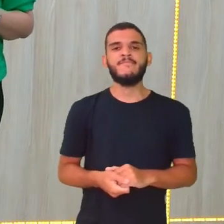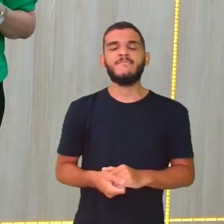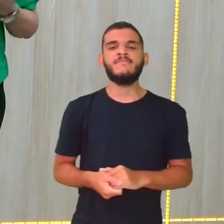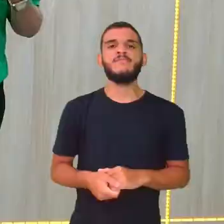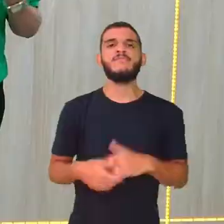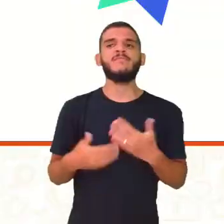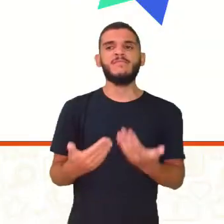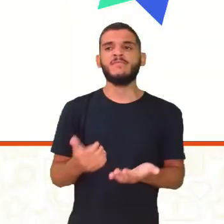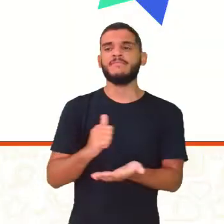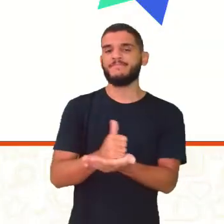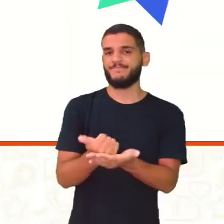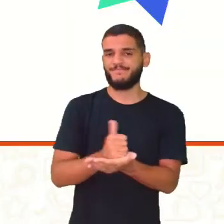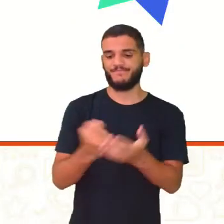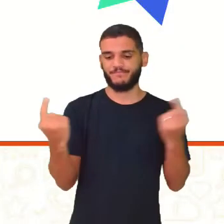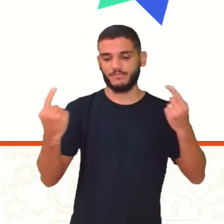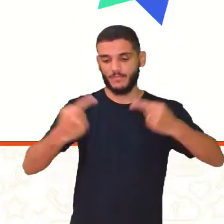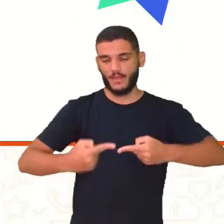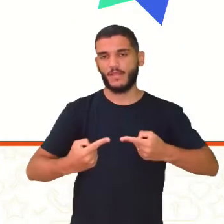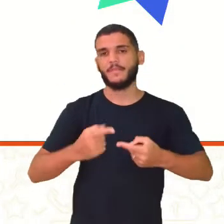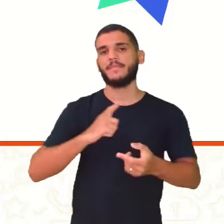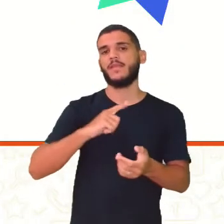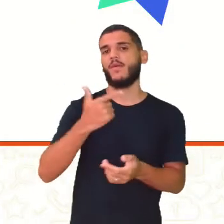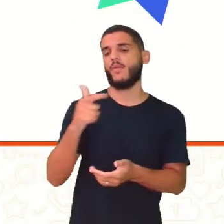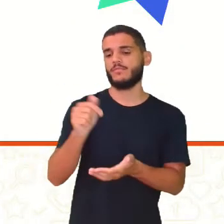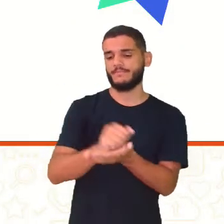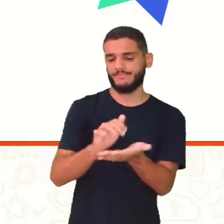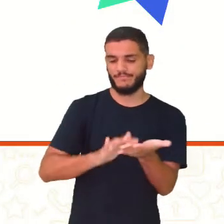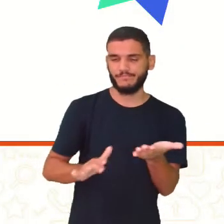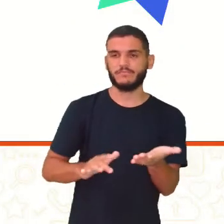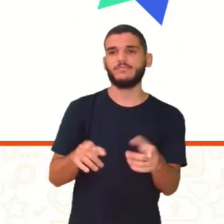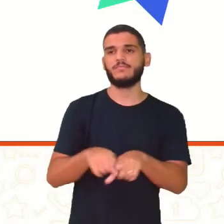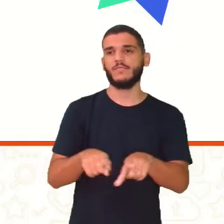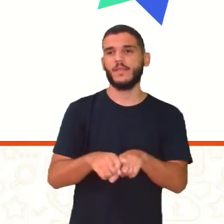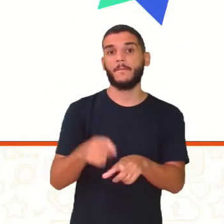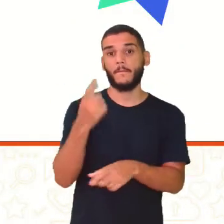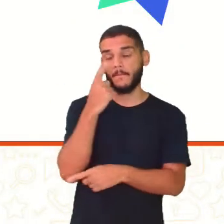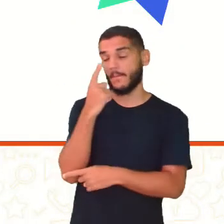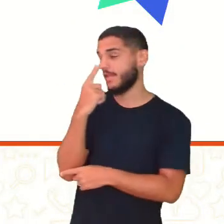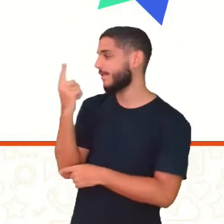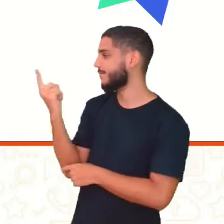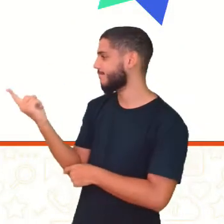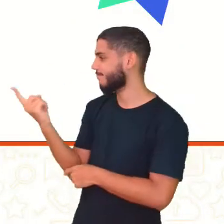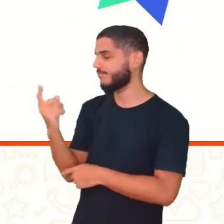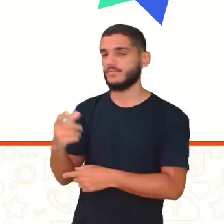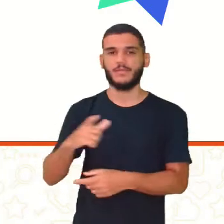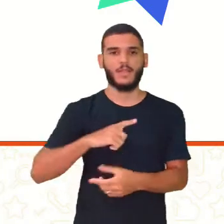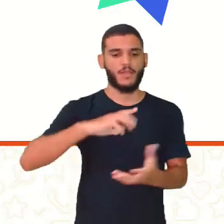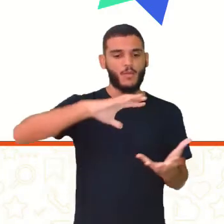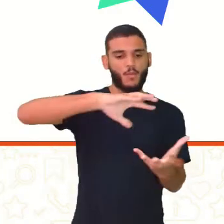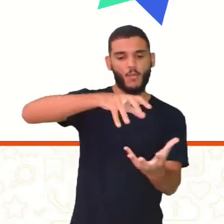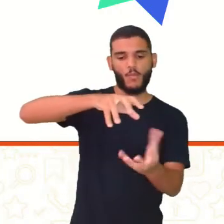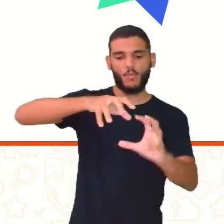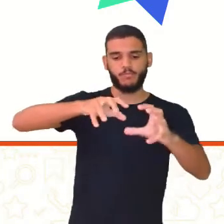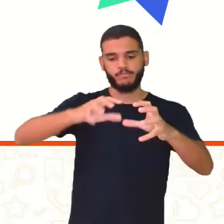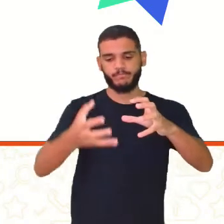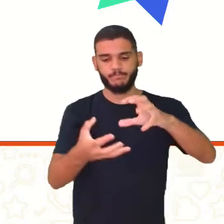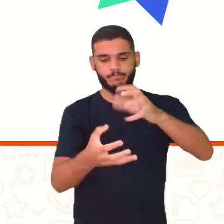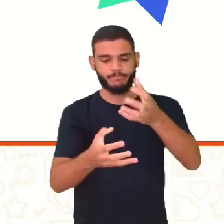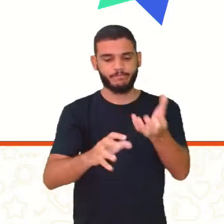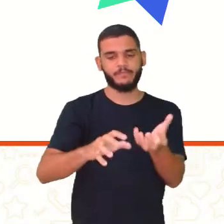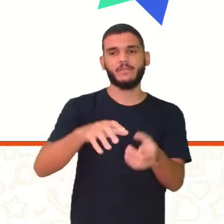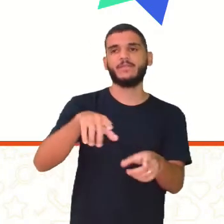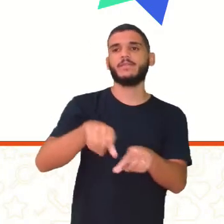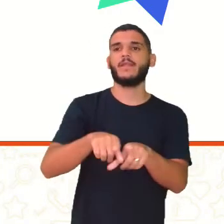Então, jogos desafiadores com outras atividades aqui, a questão do cubo mágico, o tangram